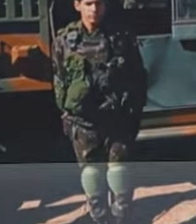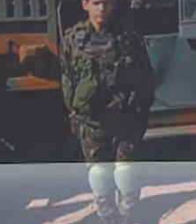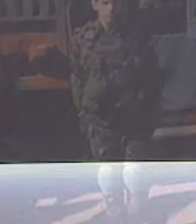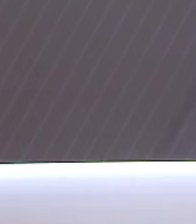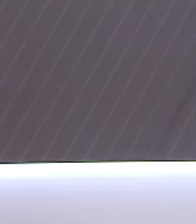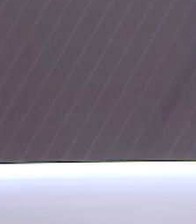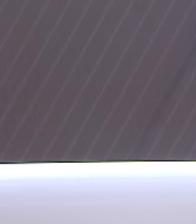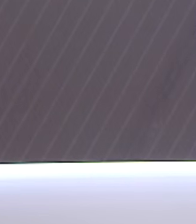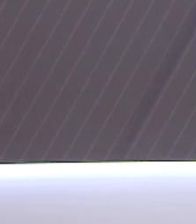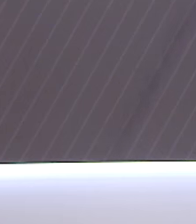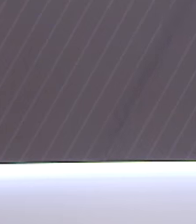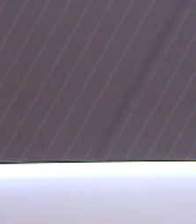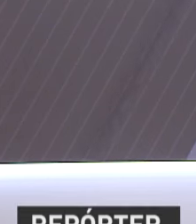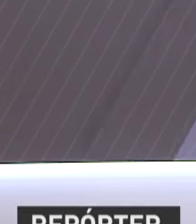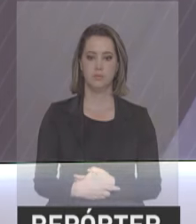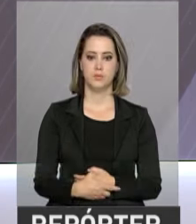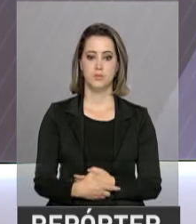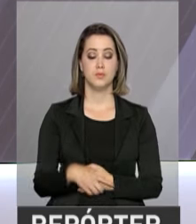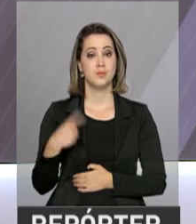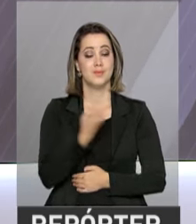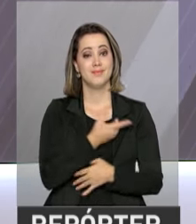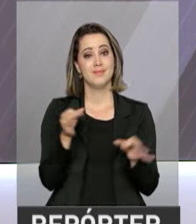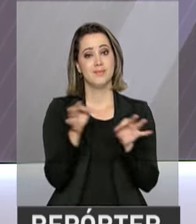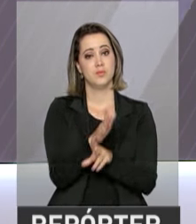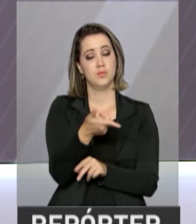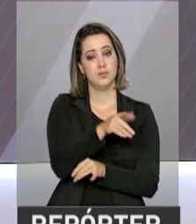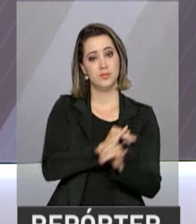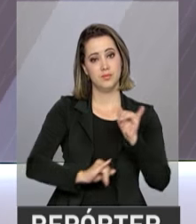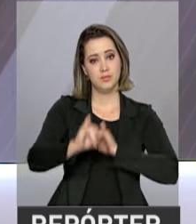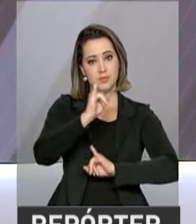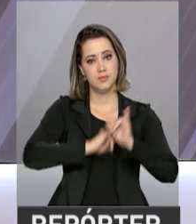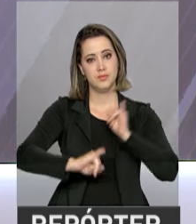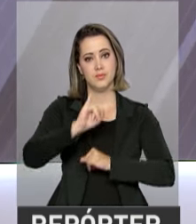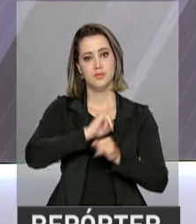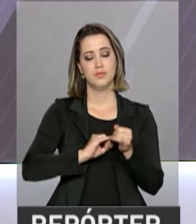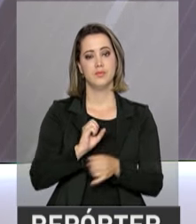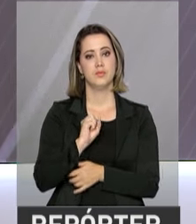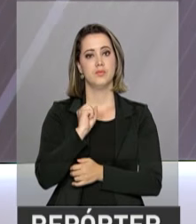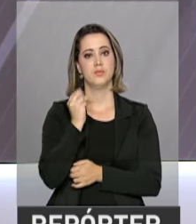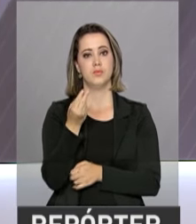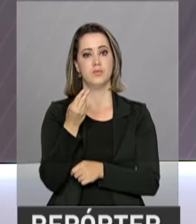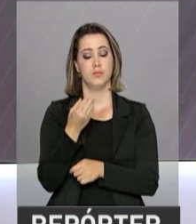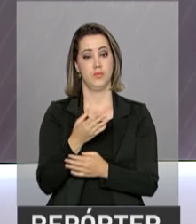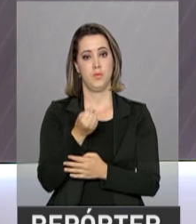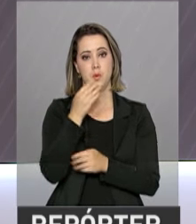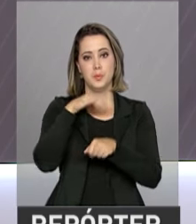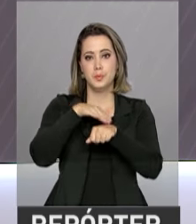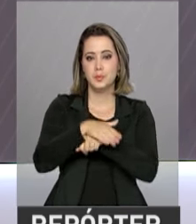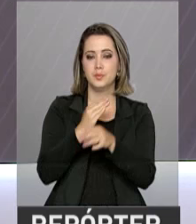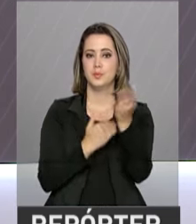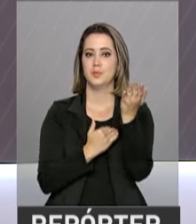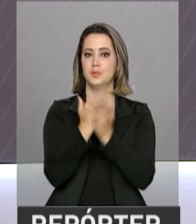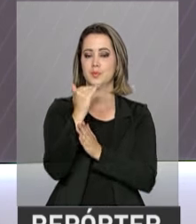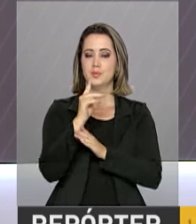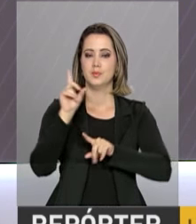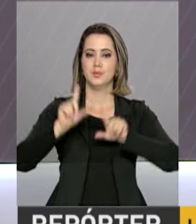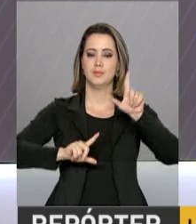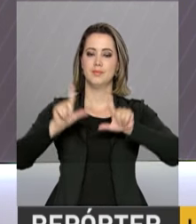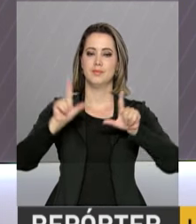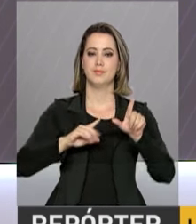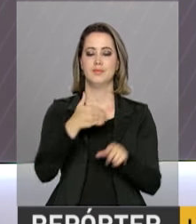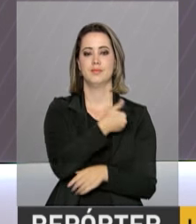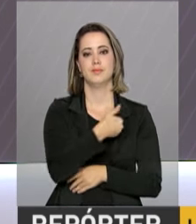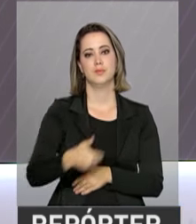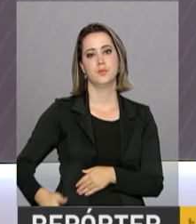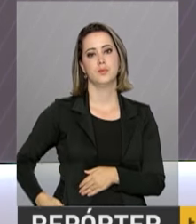nós ficamos por aqui e voltamos a qualquer momento com outras informações boa noite pra você e continue com a gente